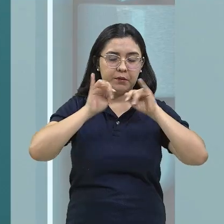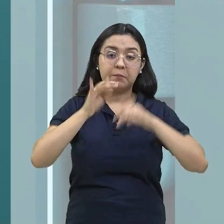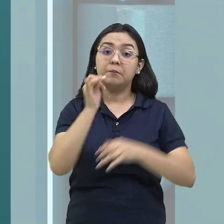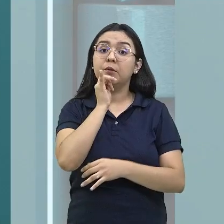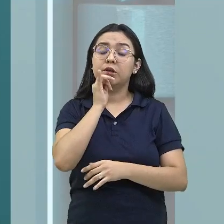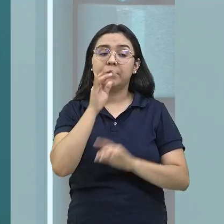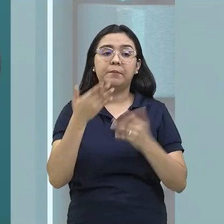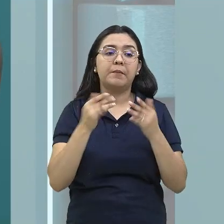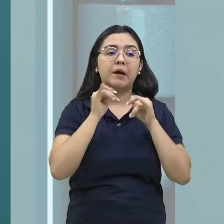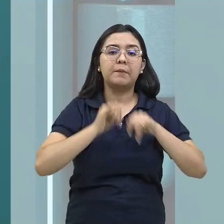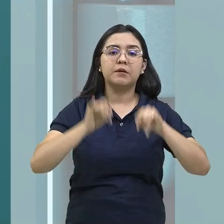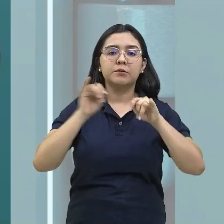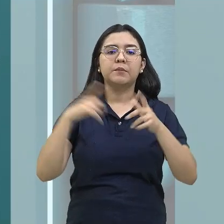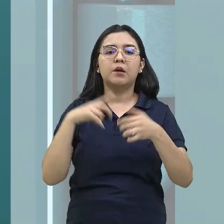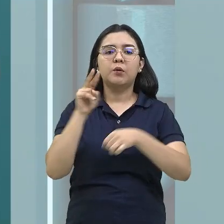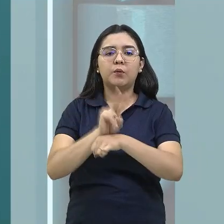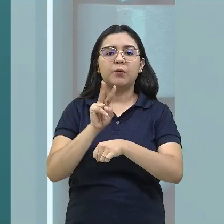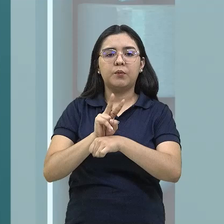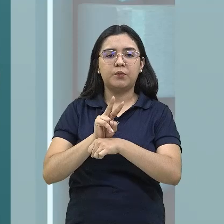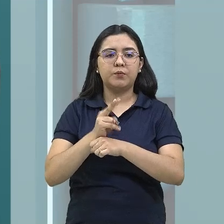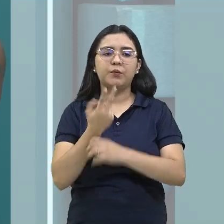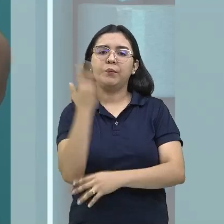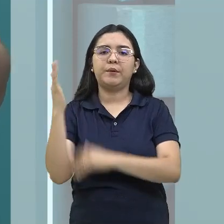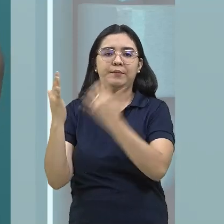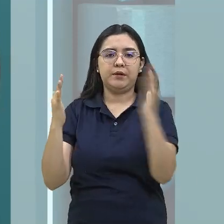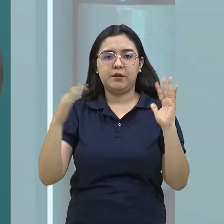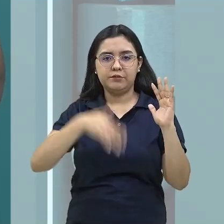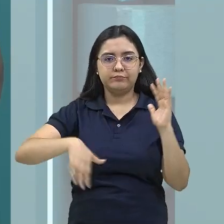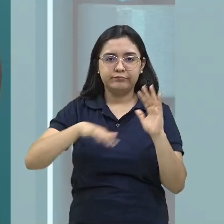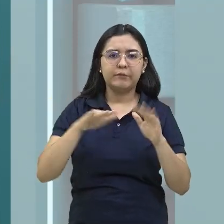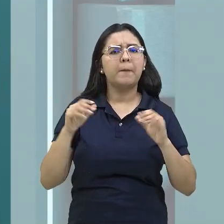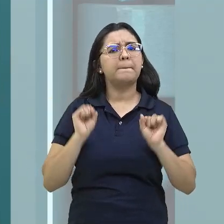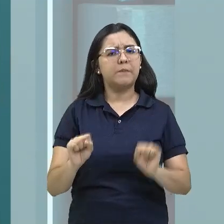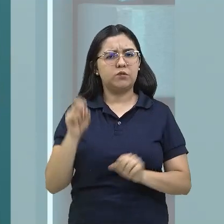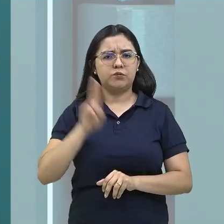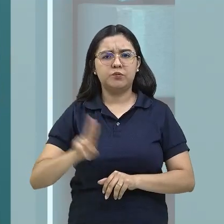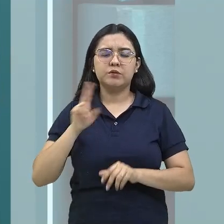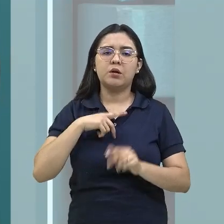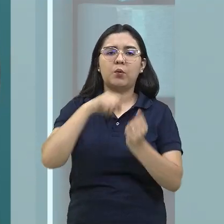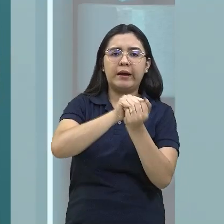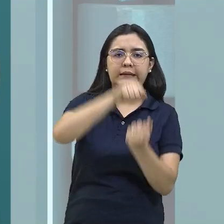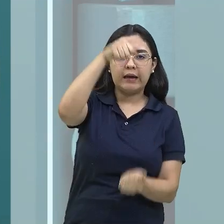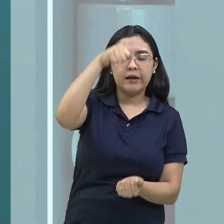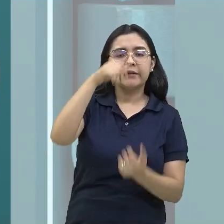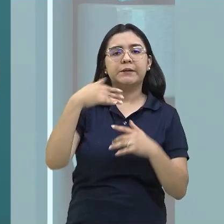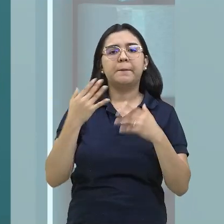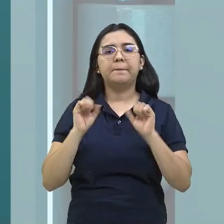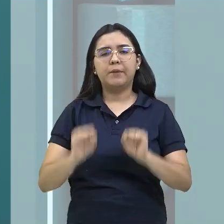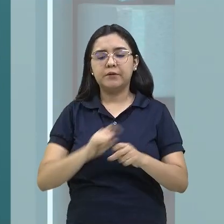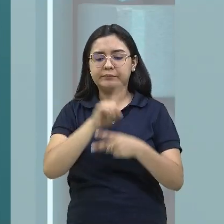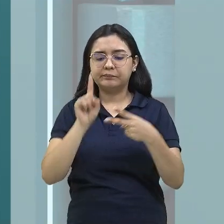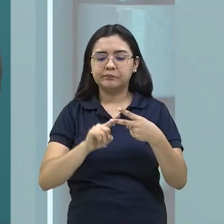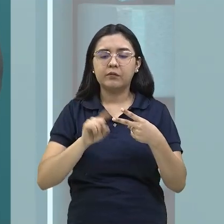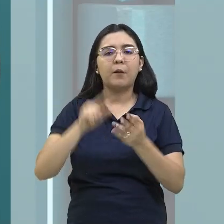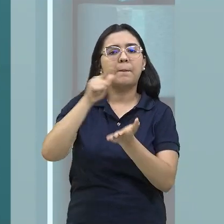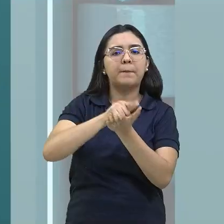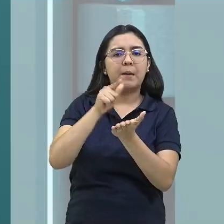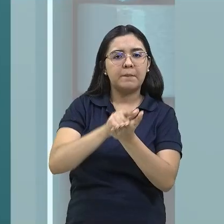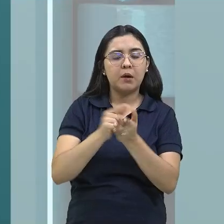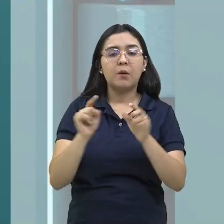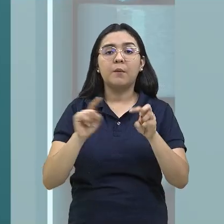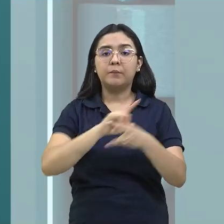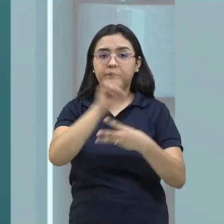uma campanha sobre a preservação do meio ambiente. Ela pode utilizar um cartaz, pode utilizar folhetos,